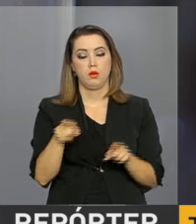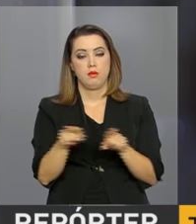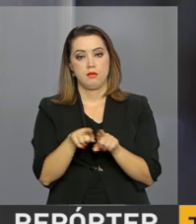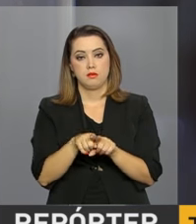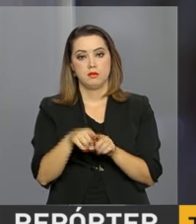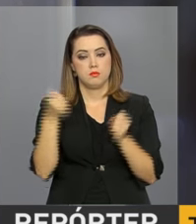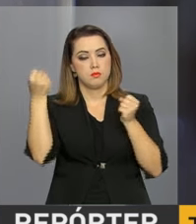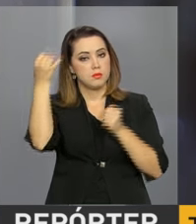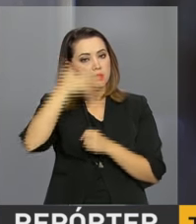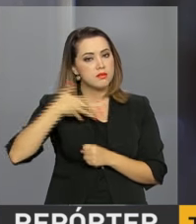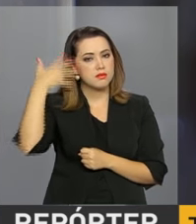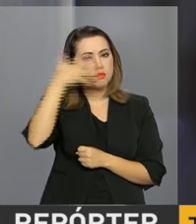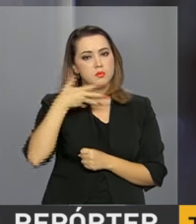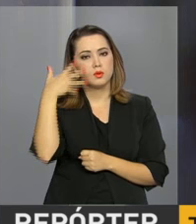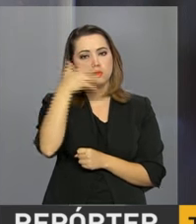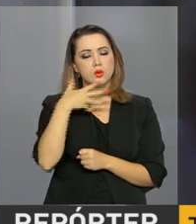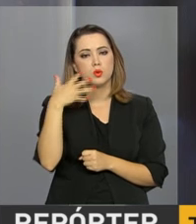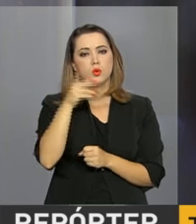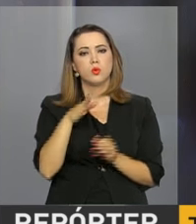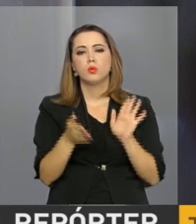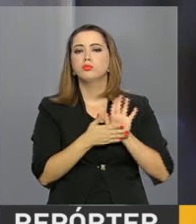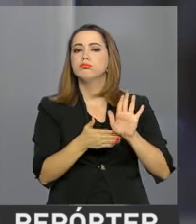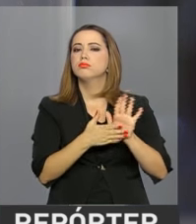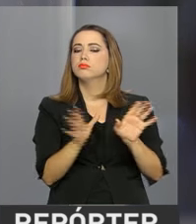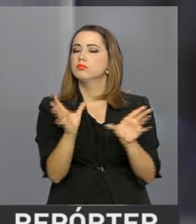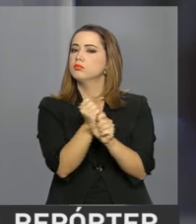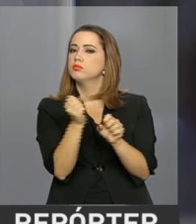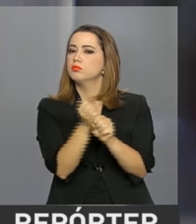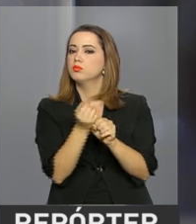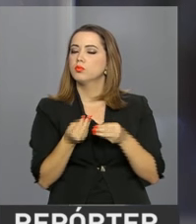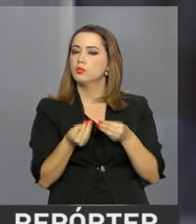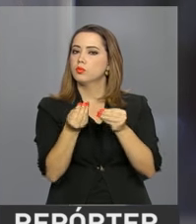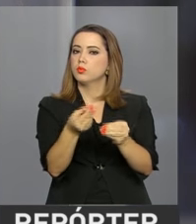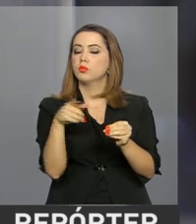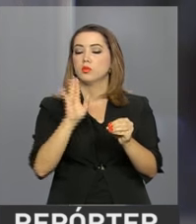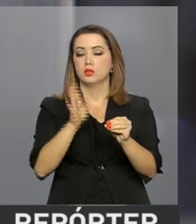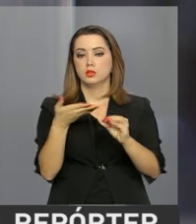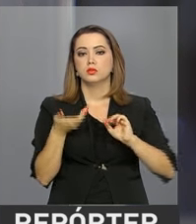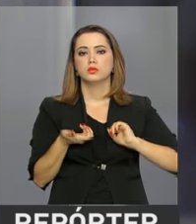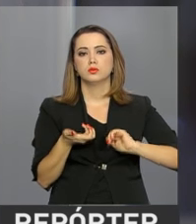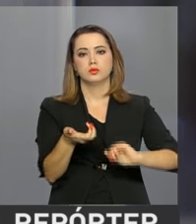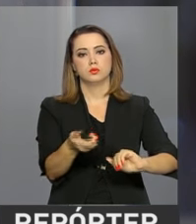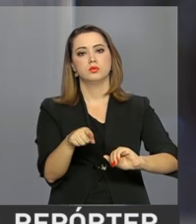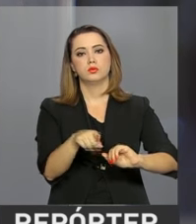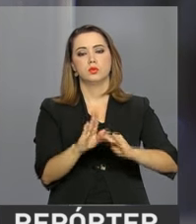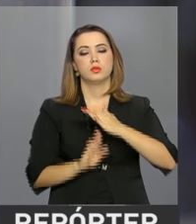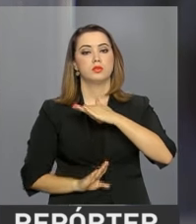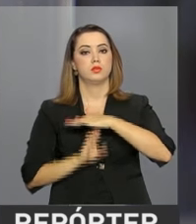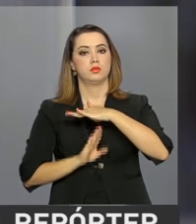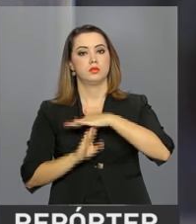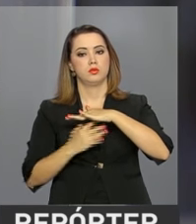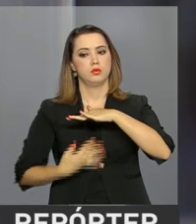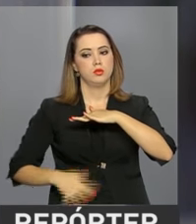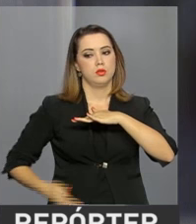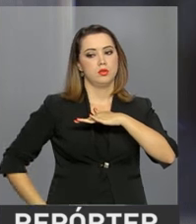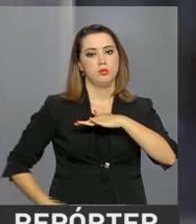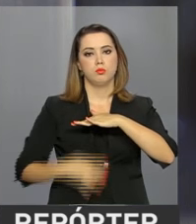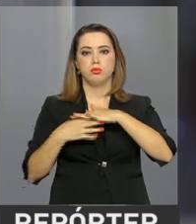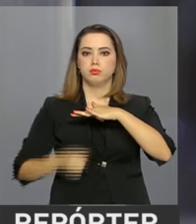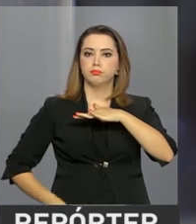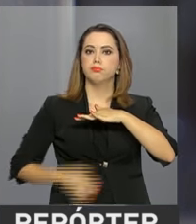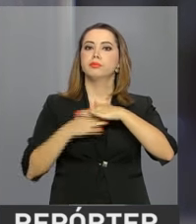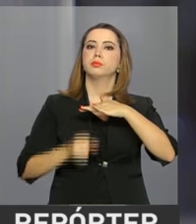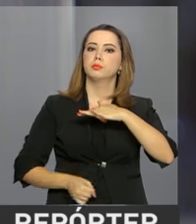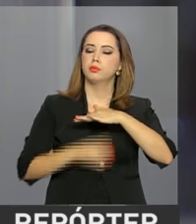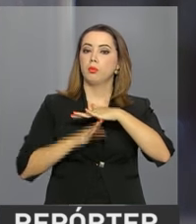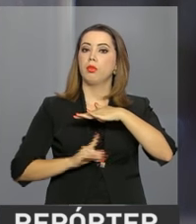de orçamento para o ano que vem leva em conta a proposta enviada pelo governo ao congresso nacional que limita o crescimento dos gastos da União